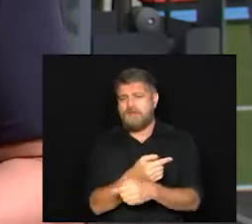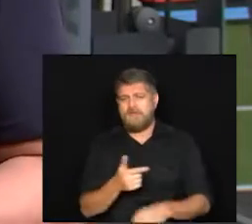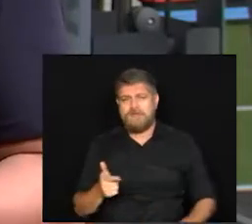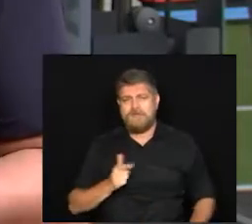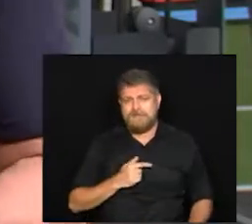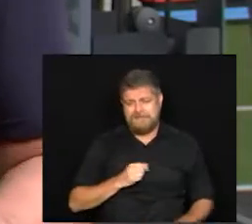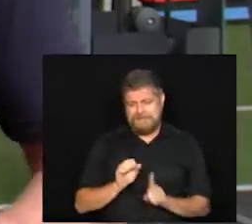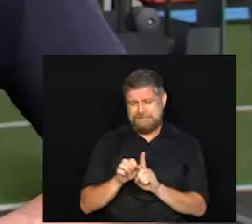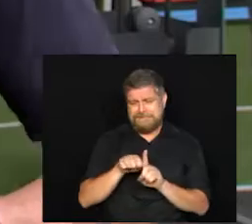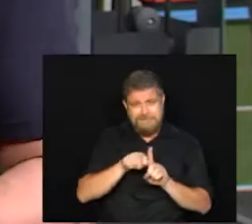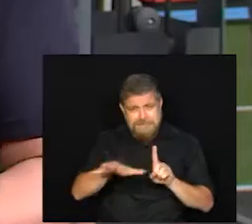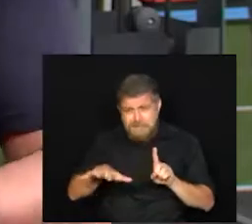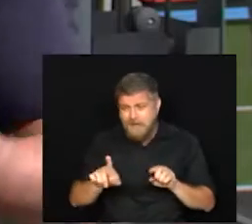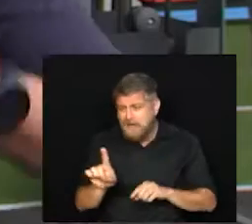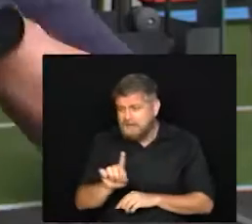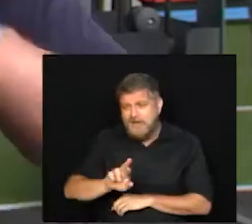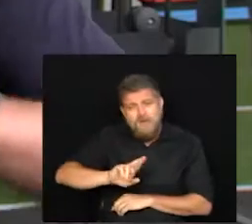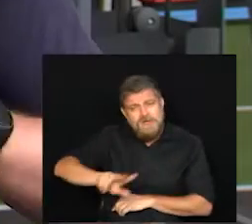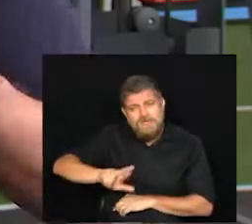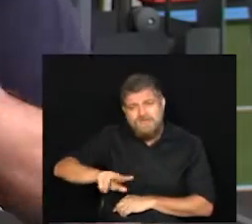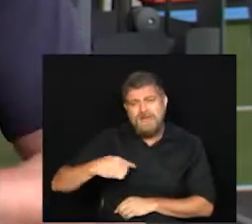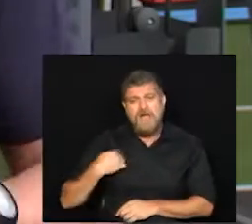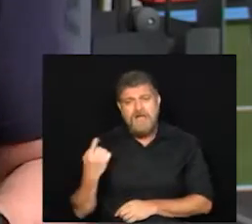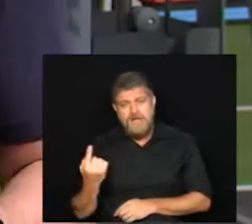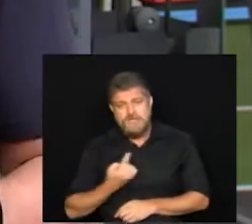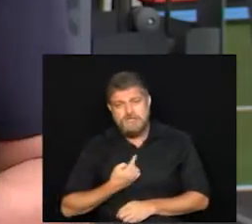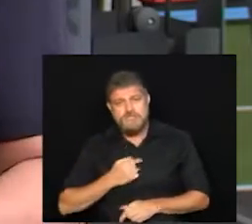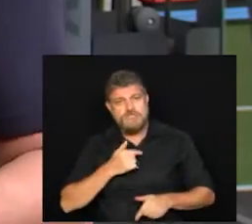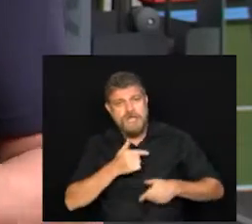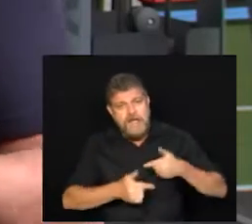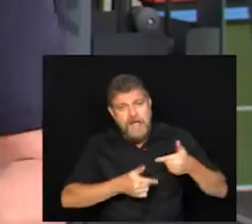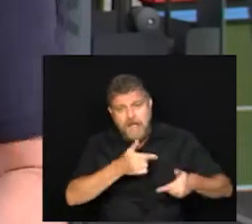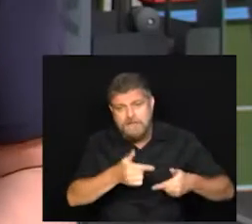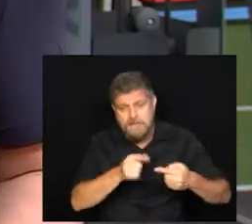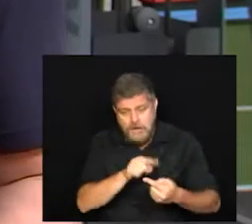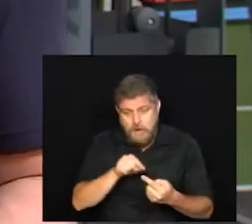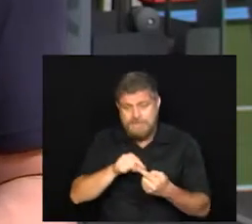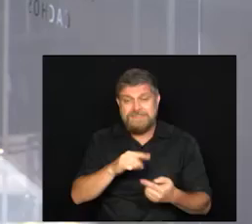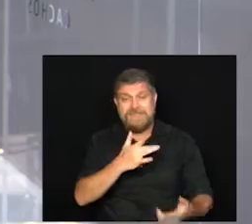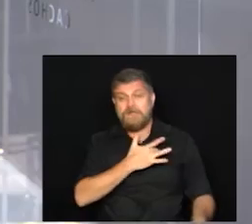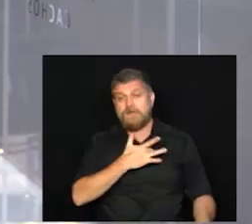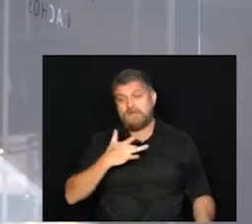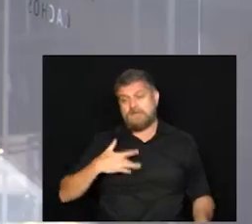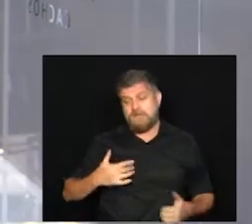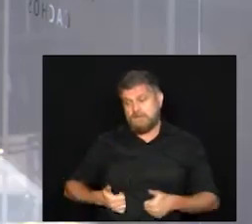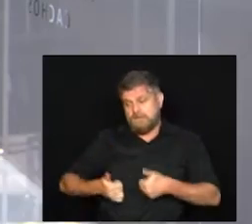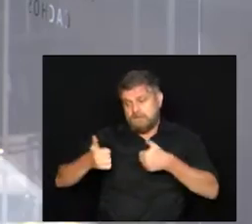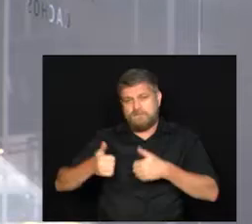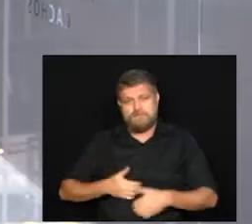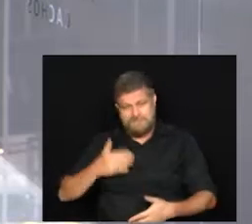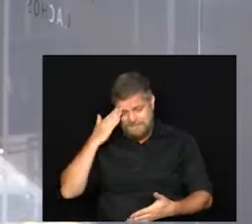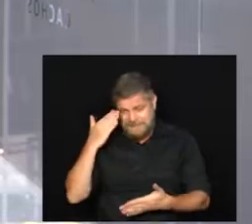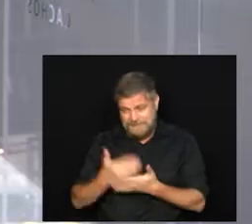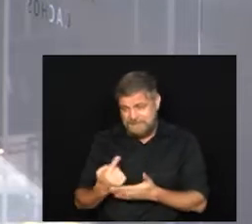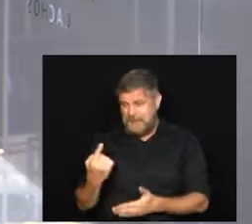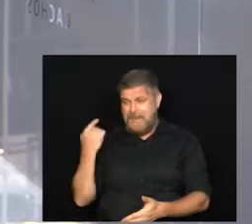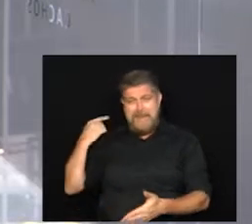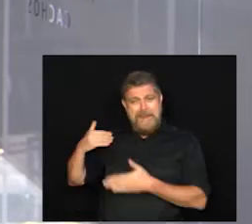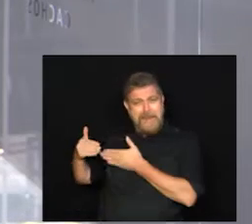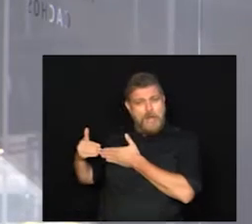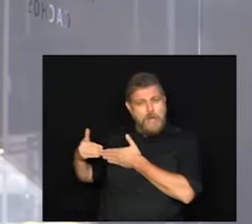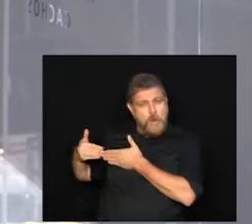de contaminação, muito pelo contrário, a gente trabalha em prol da saúde das pessoas. Acredito que se desde o início